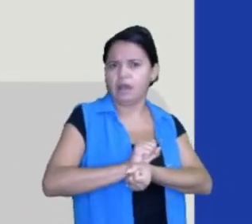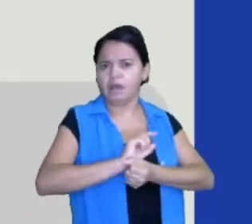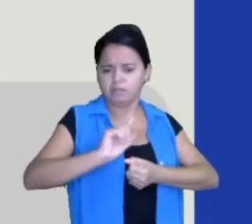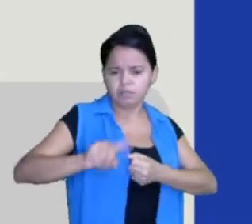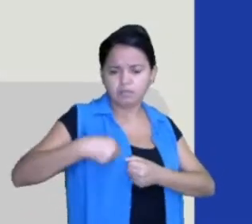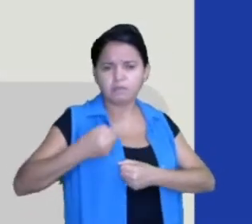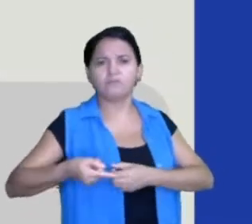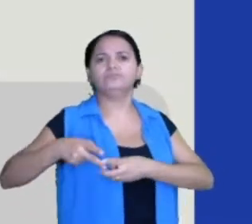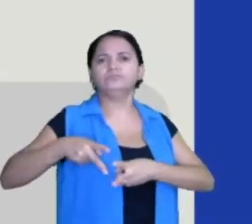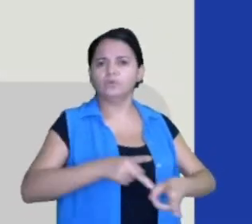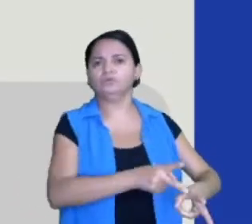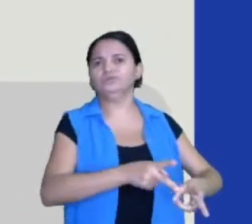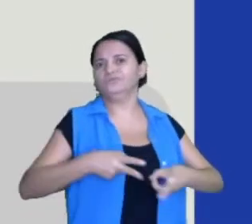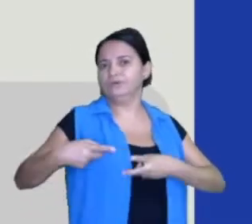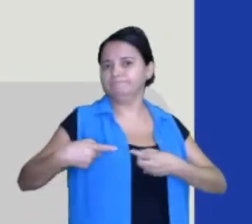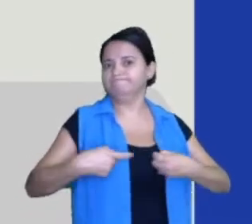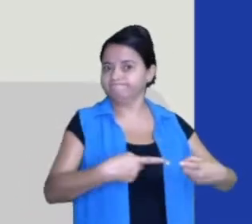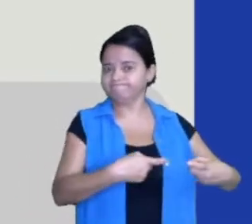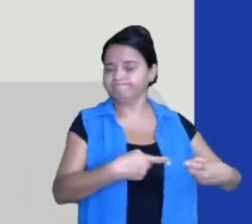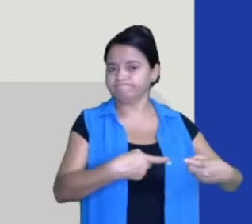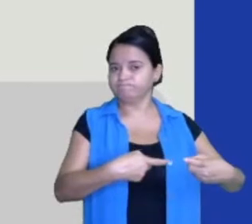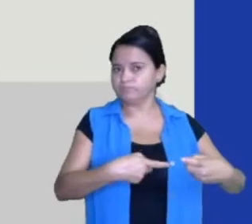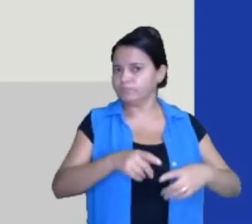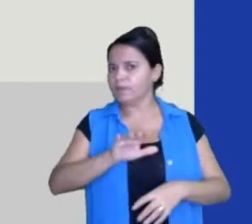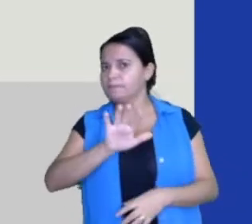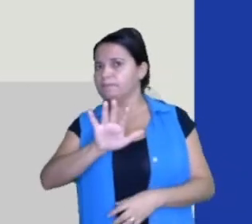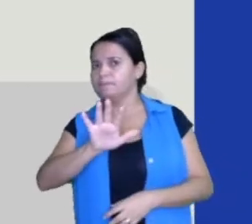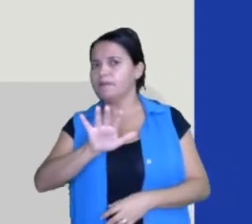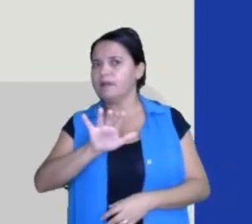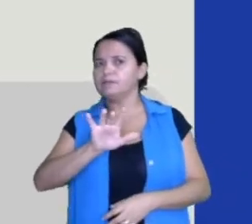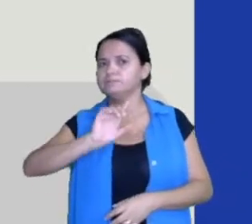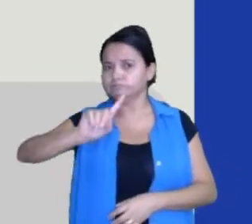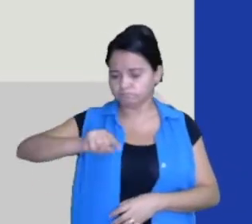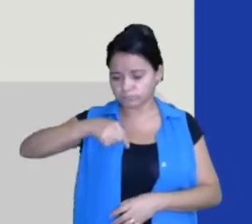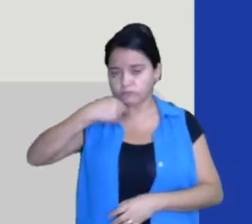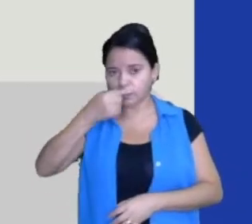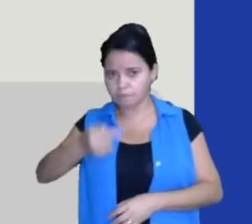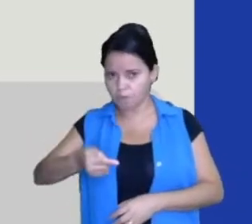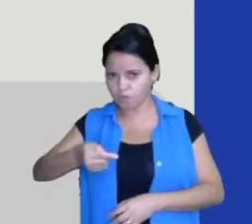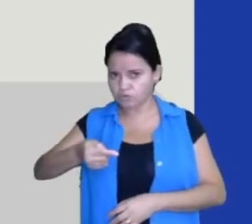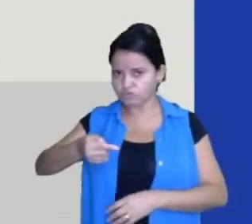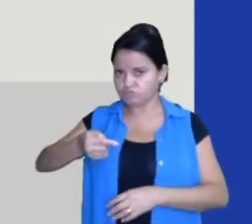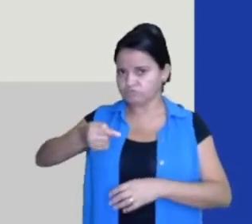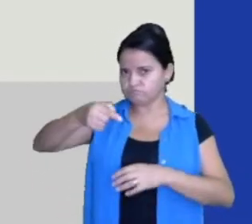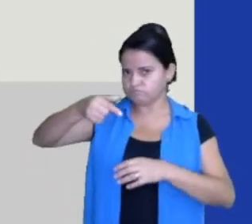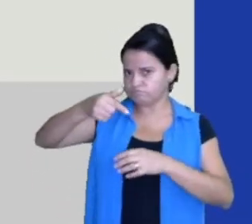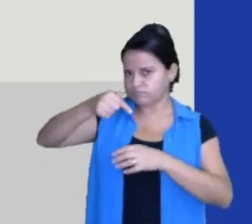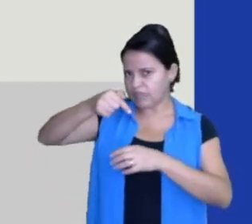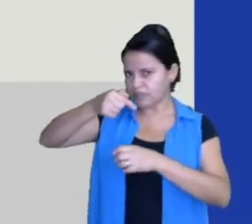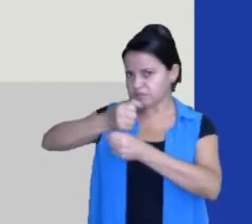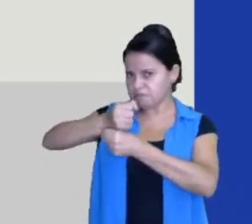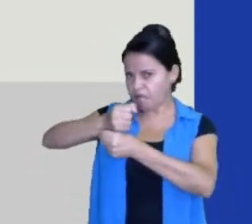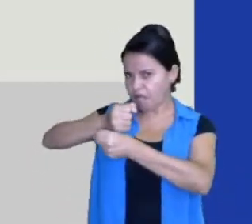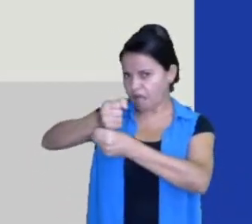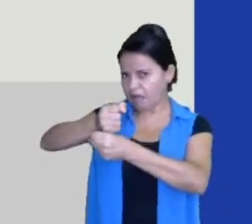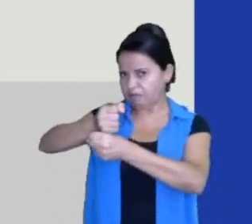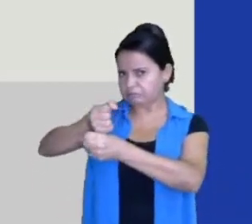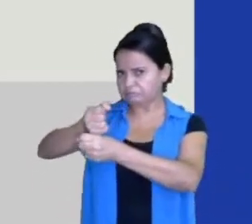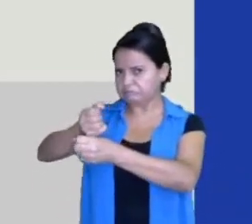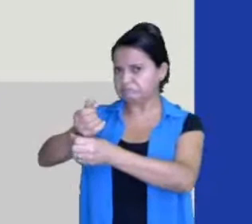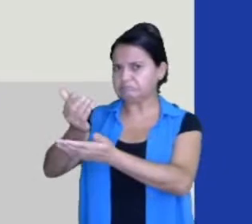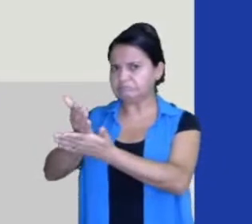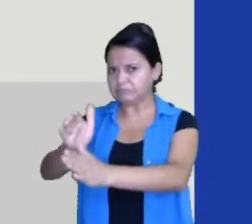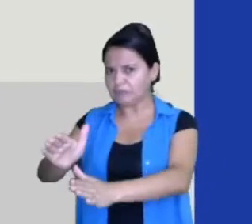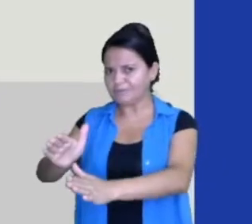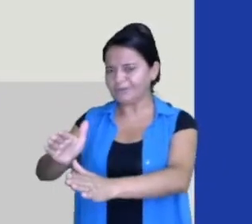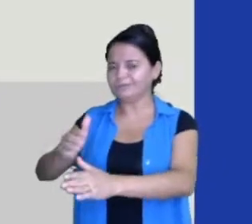continua. Bom, a questão é que depois da Guerra dos 7 Anos, a Inglaterra ela sai necessitando